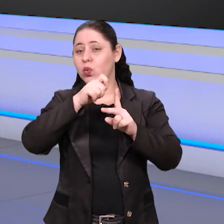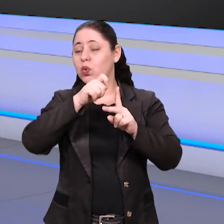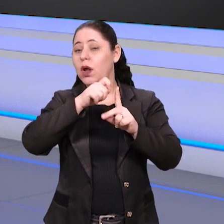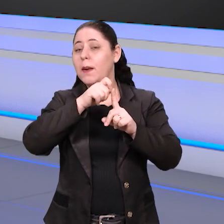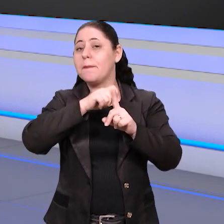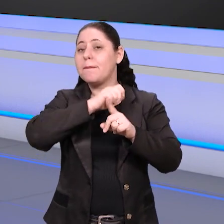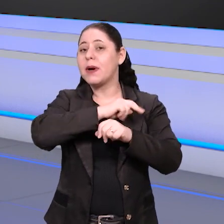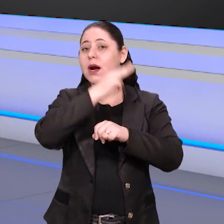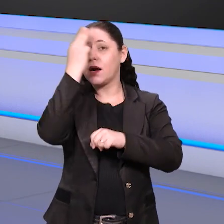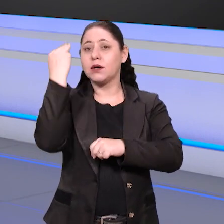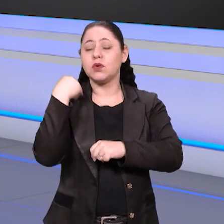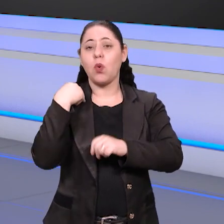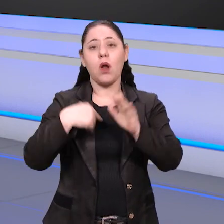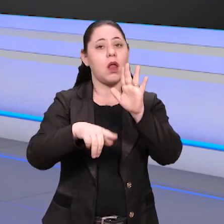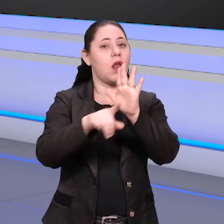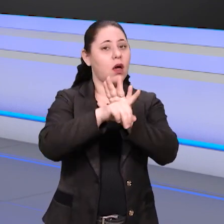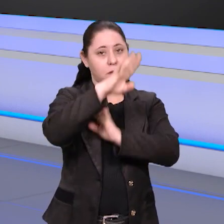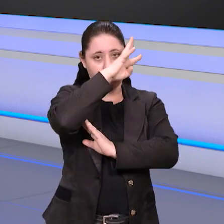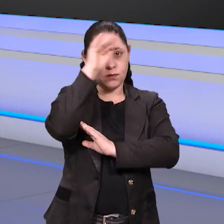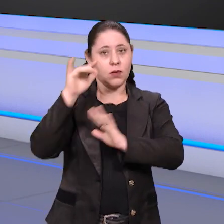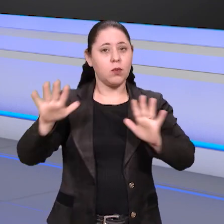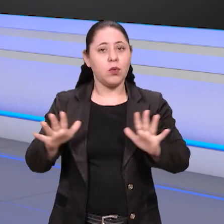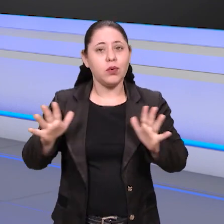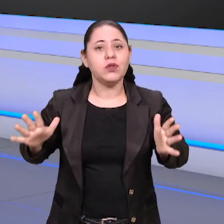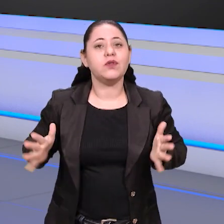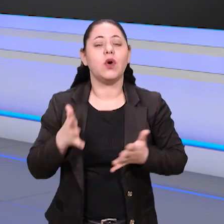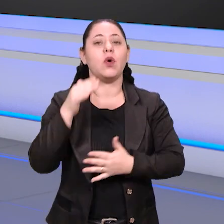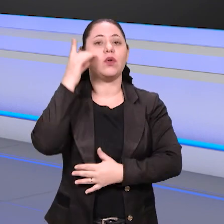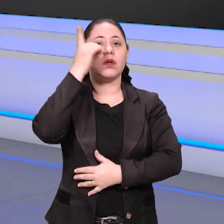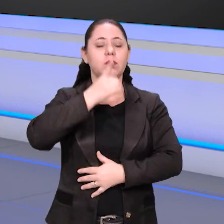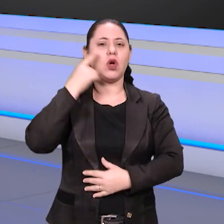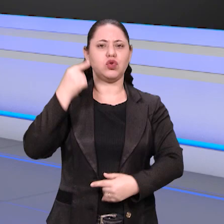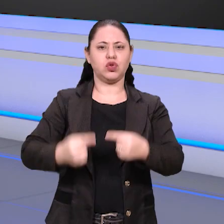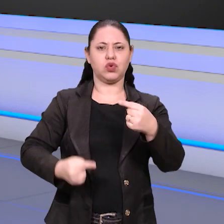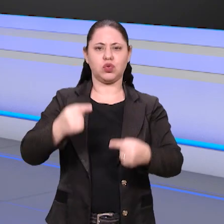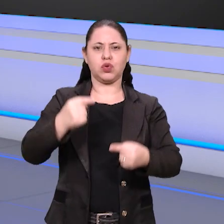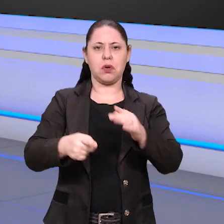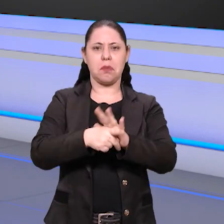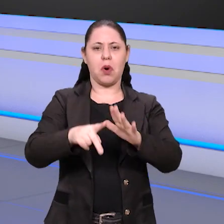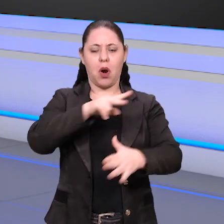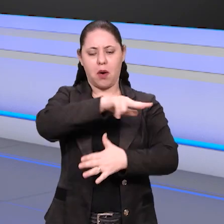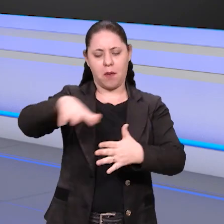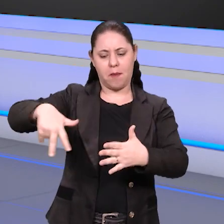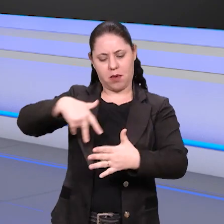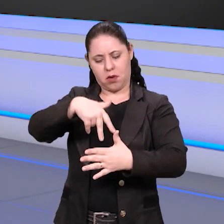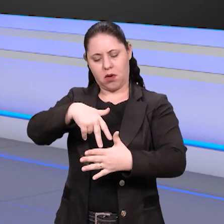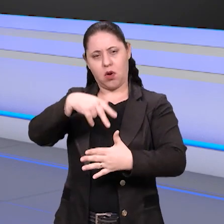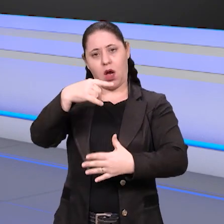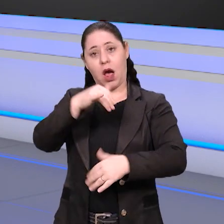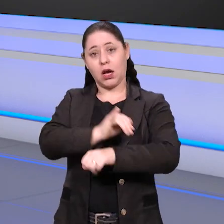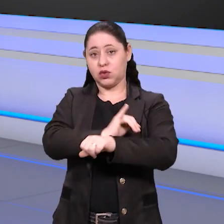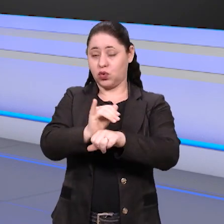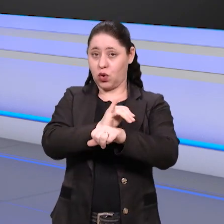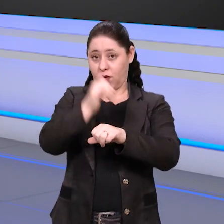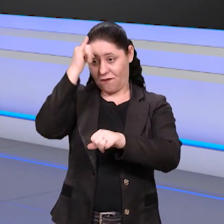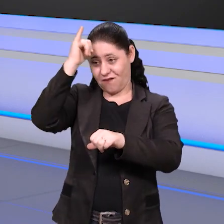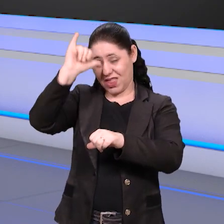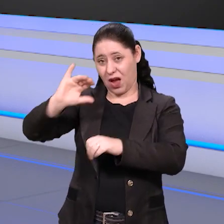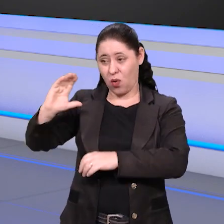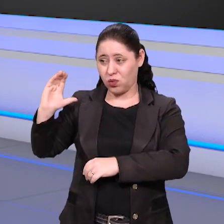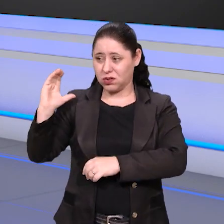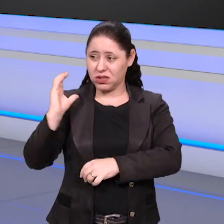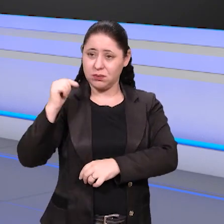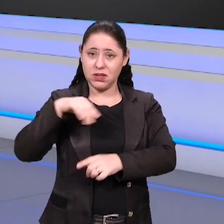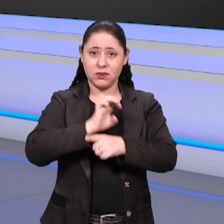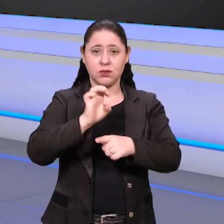de maio, por ser lei em Mato Grosso do Sul, motivou os parlamentares a debaterem na tribuna ações